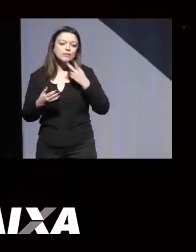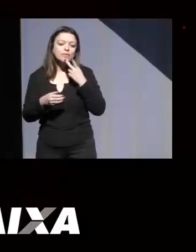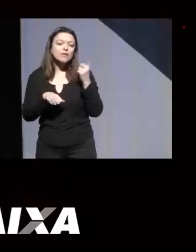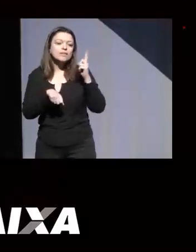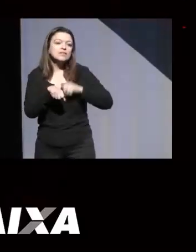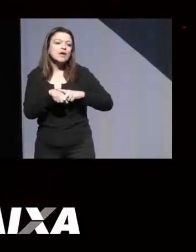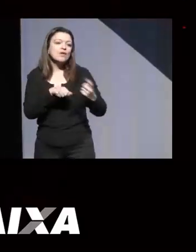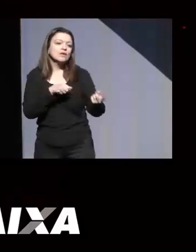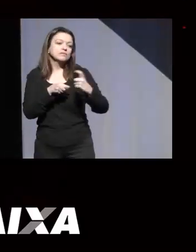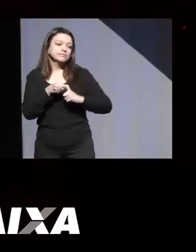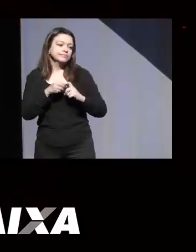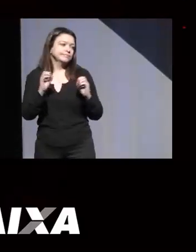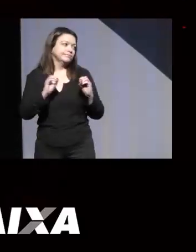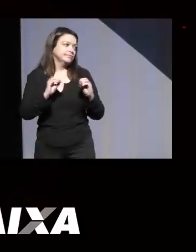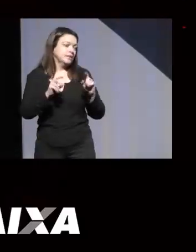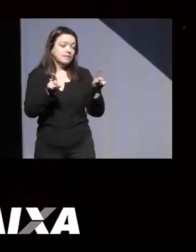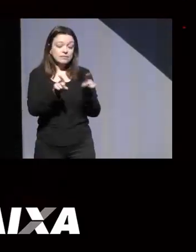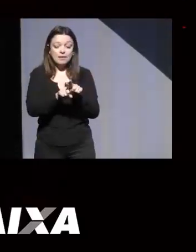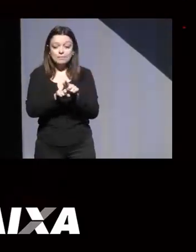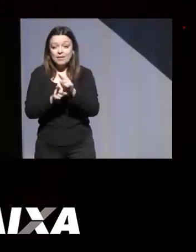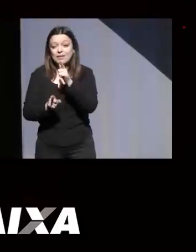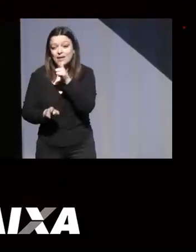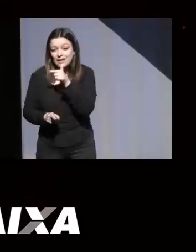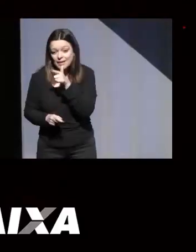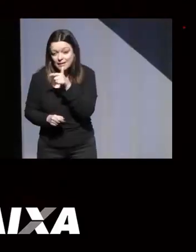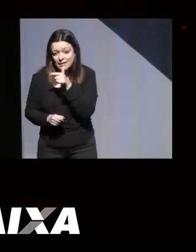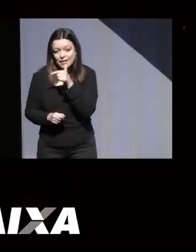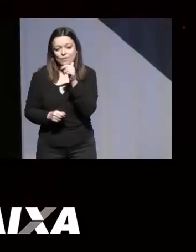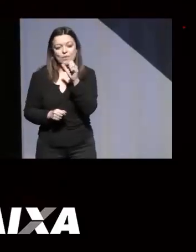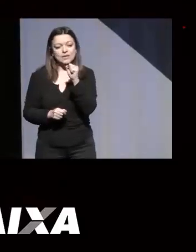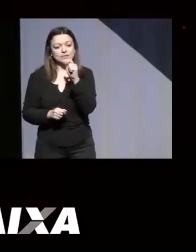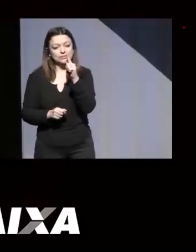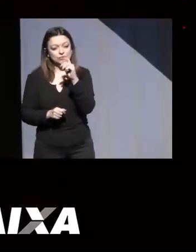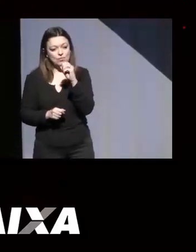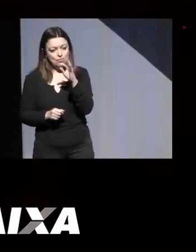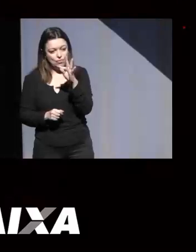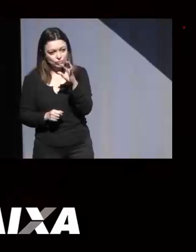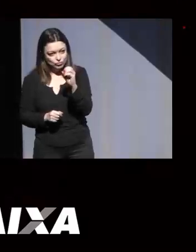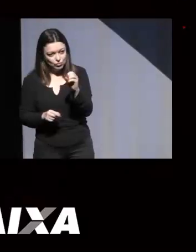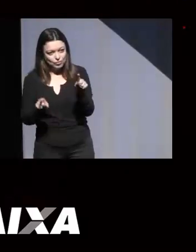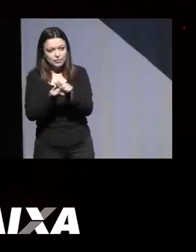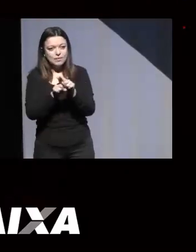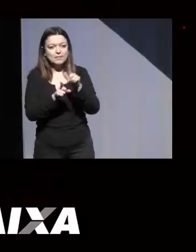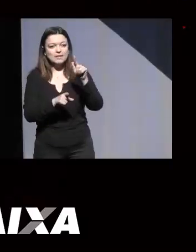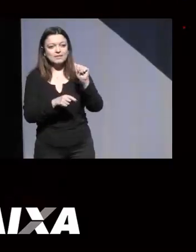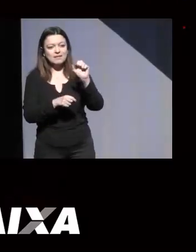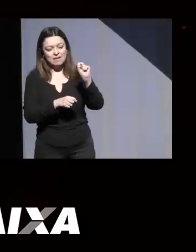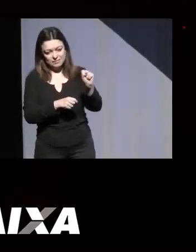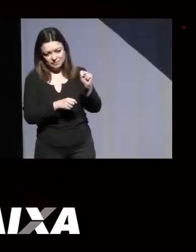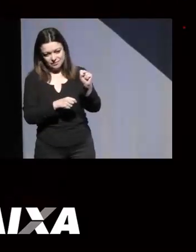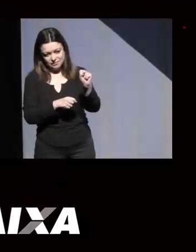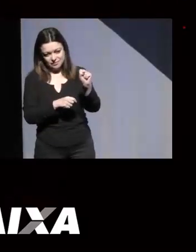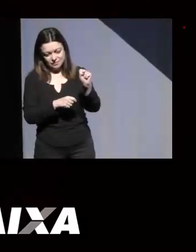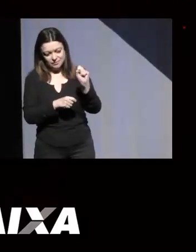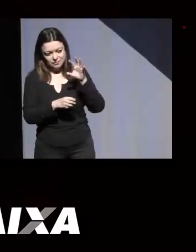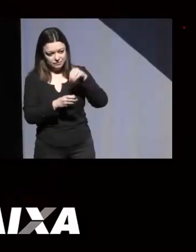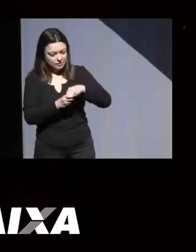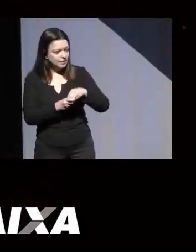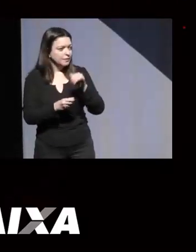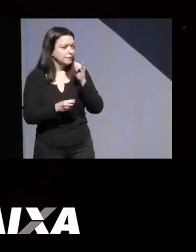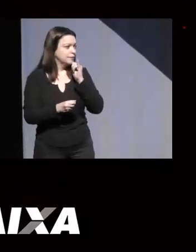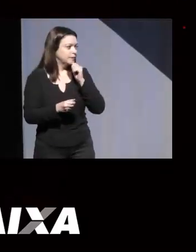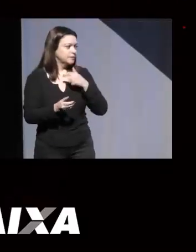à água, esgoto e gás natural. Em momento distinto nas demais hipóteses, em relação a roupas